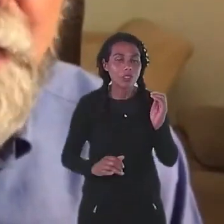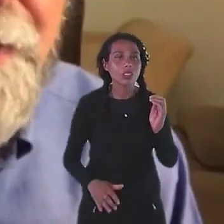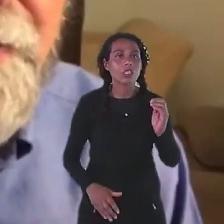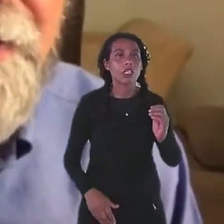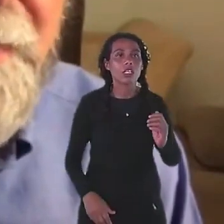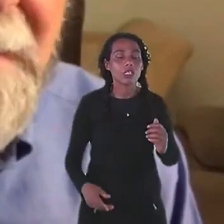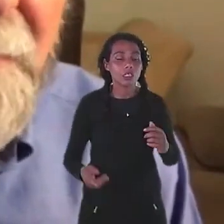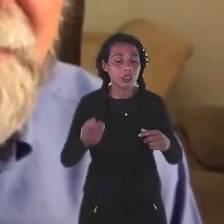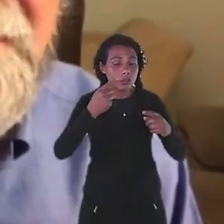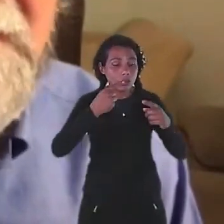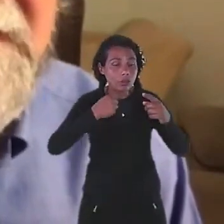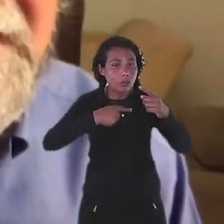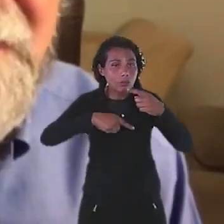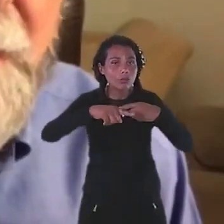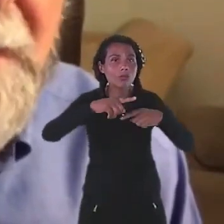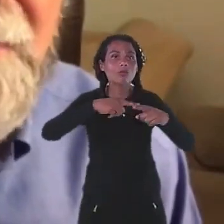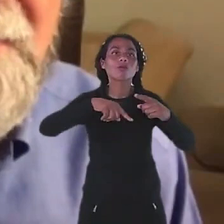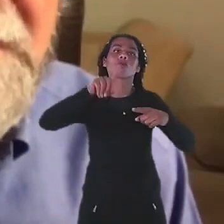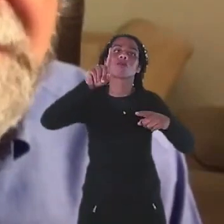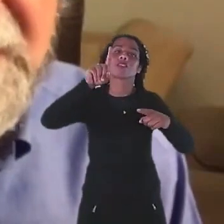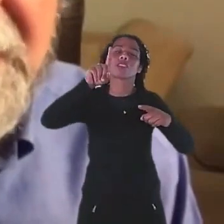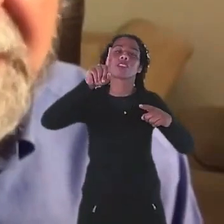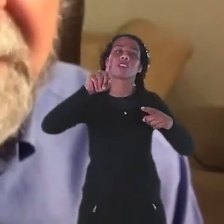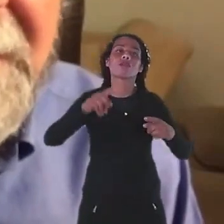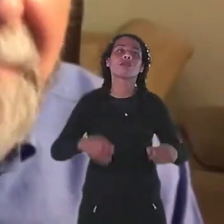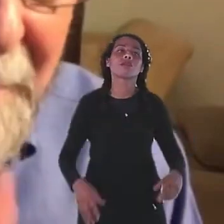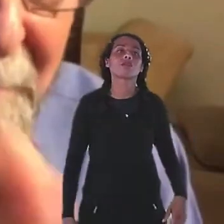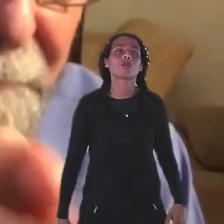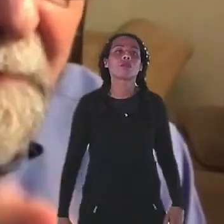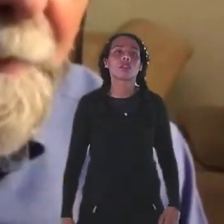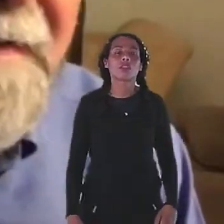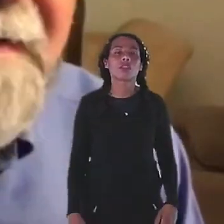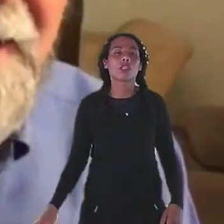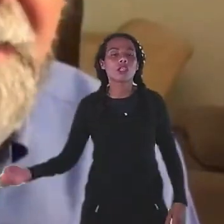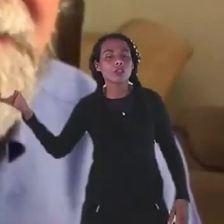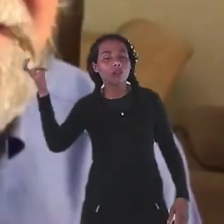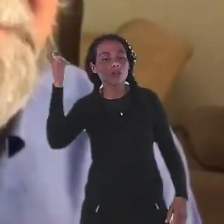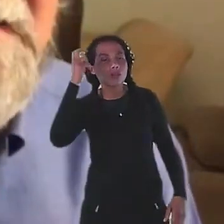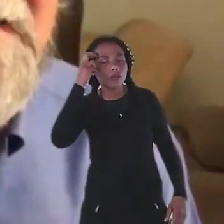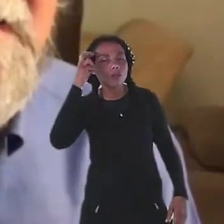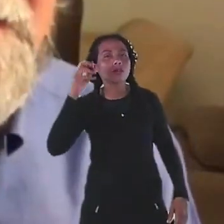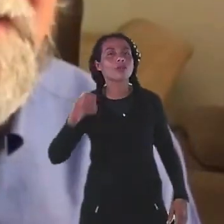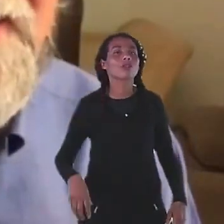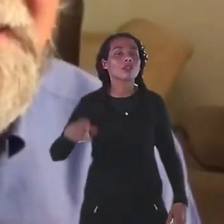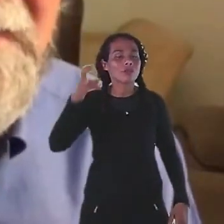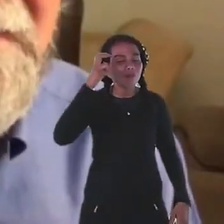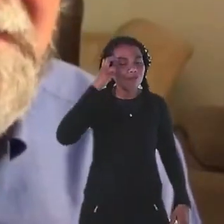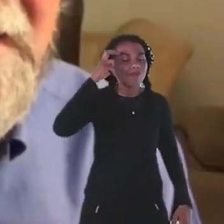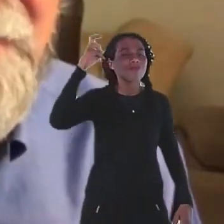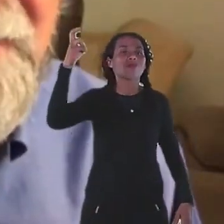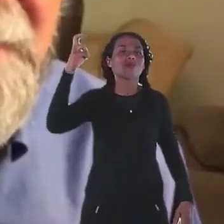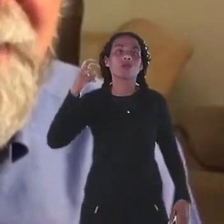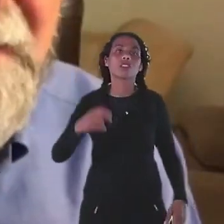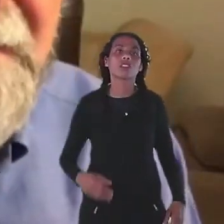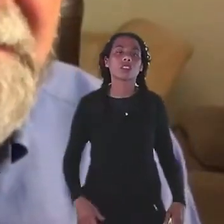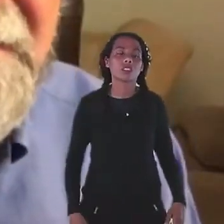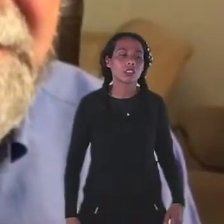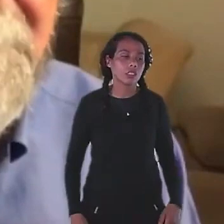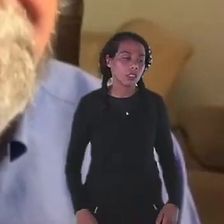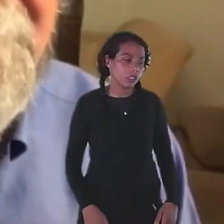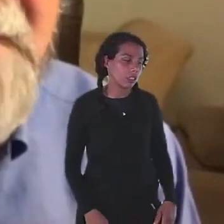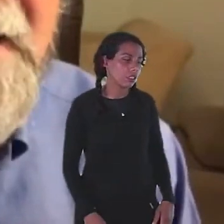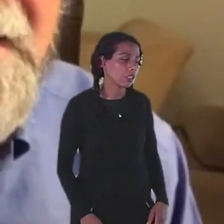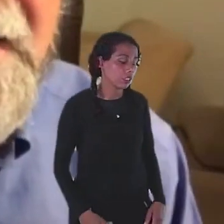esse arcabouço cultural, intelectual, que é definido por essa caixa de ferramentas que você acabou de